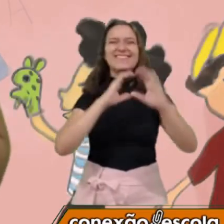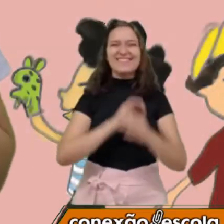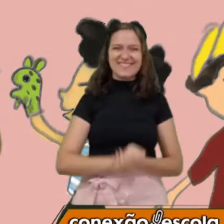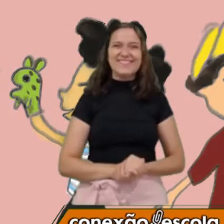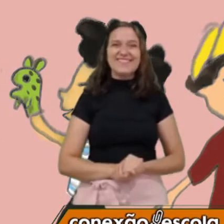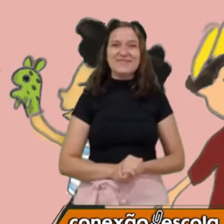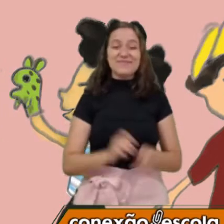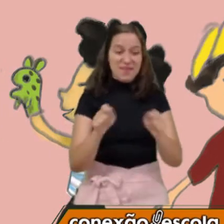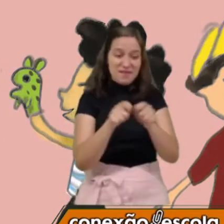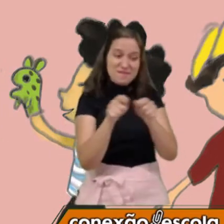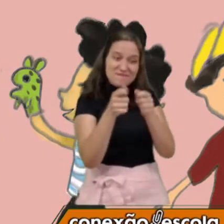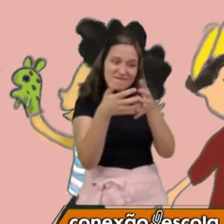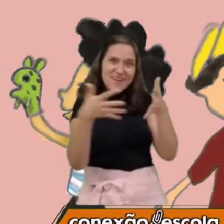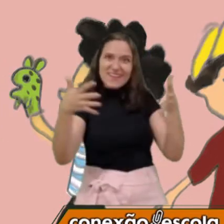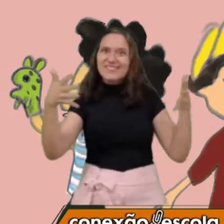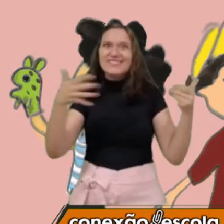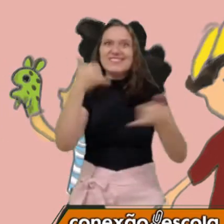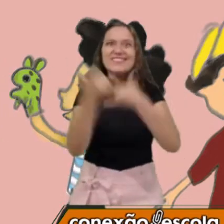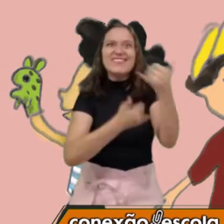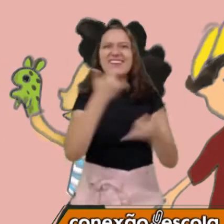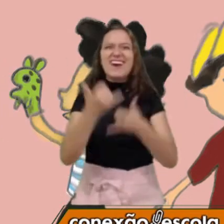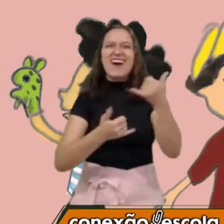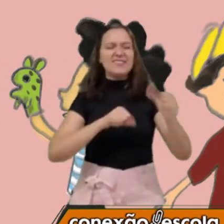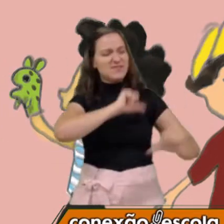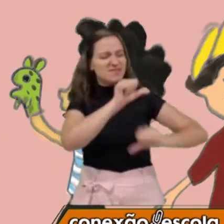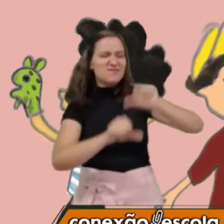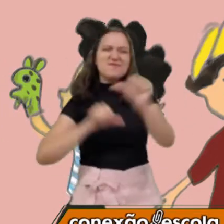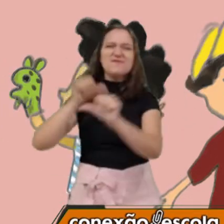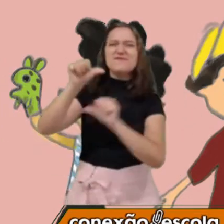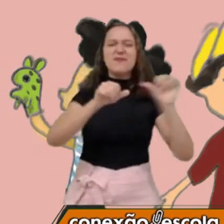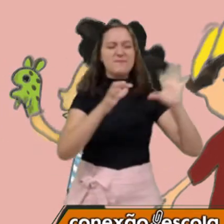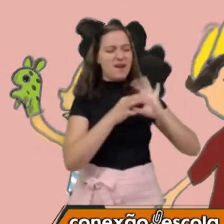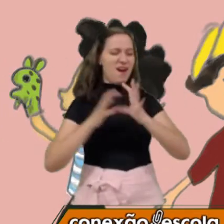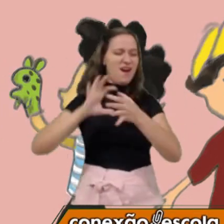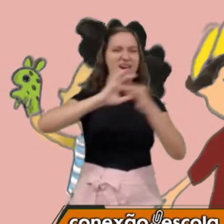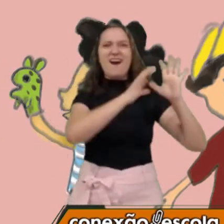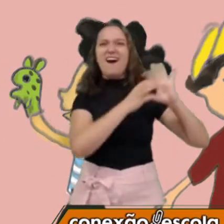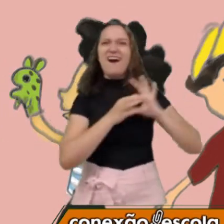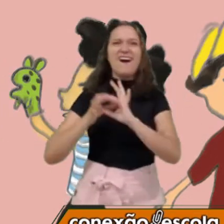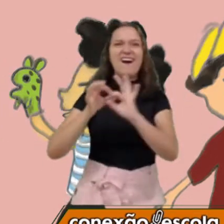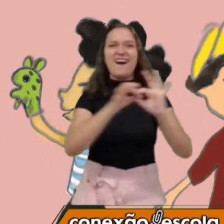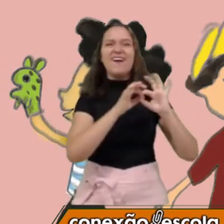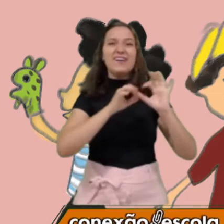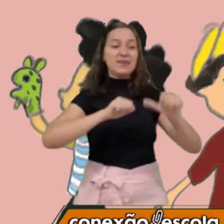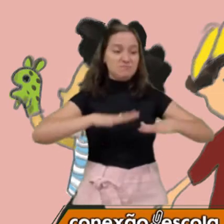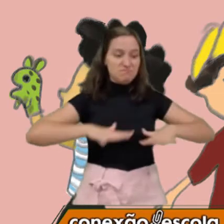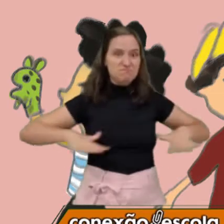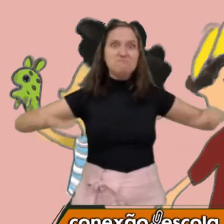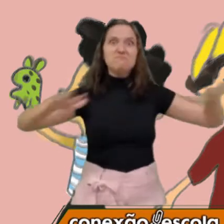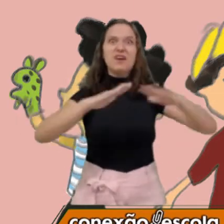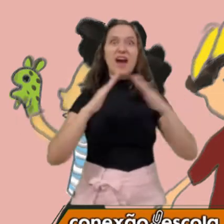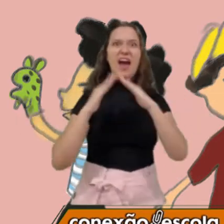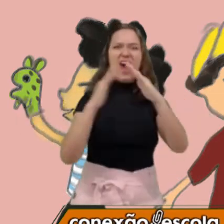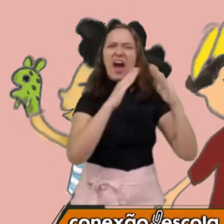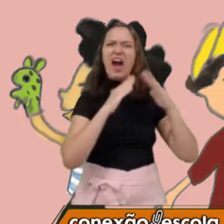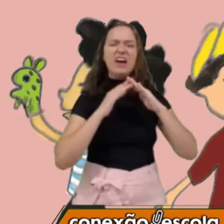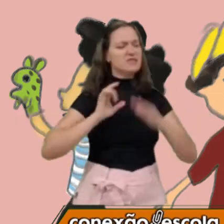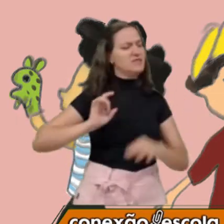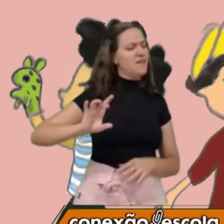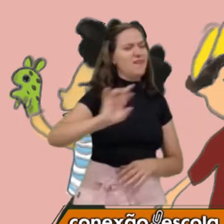lala a magia do brinquedo transforma o enredo muda o território de qualquer dormitório